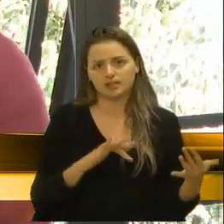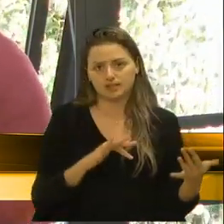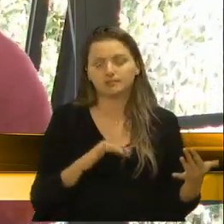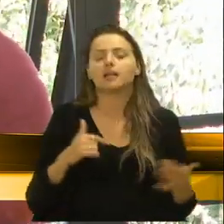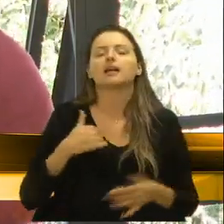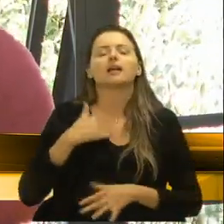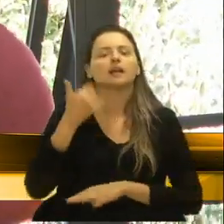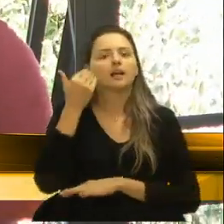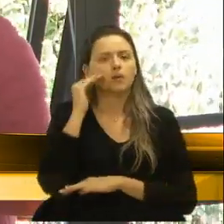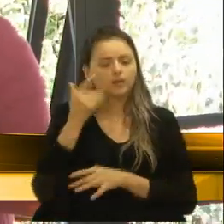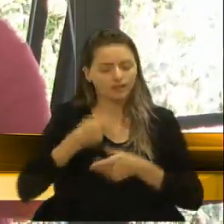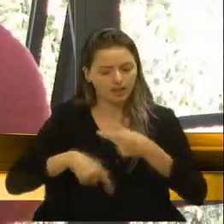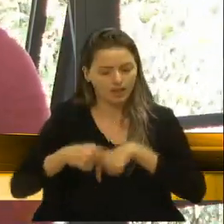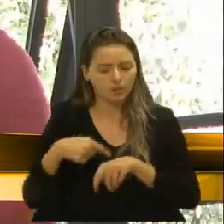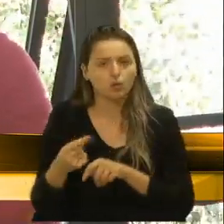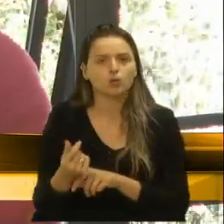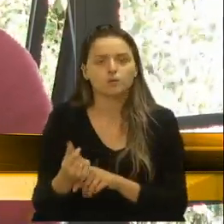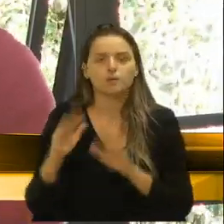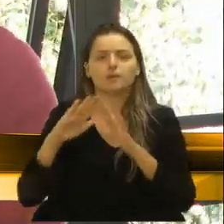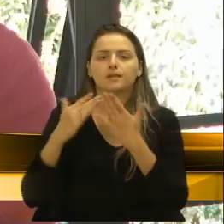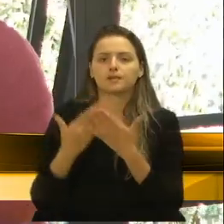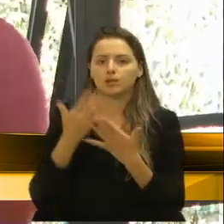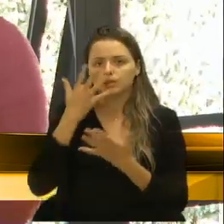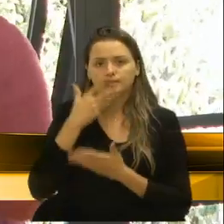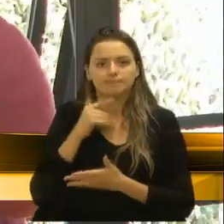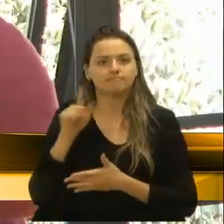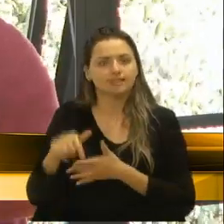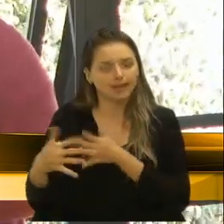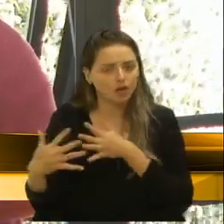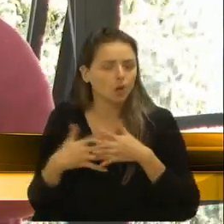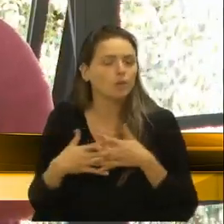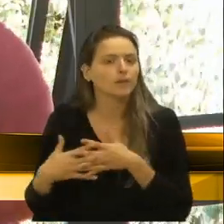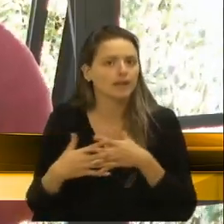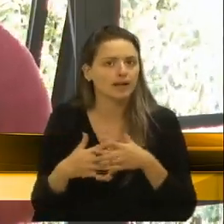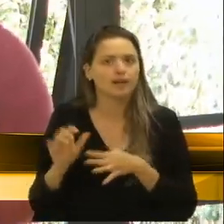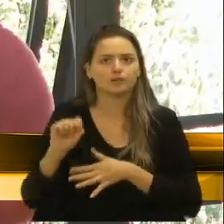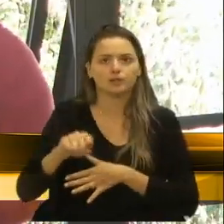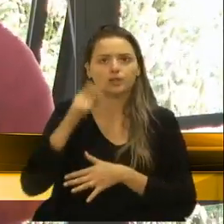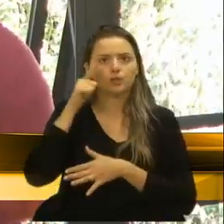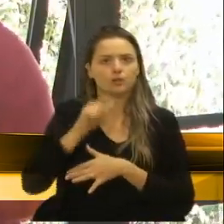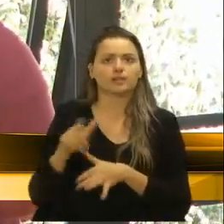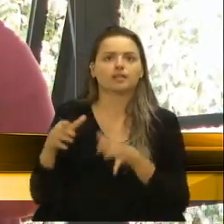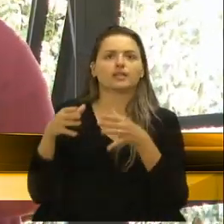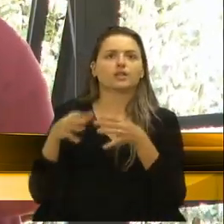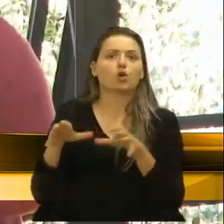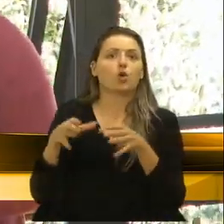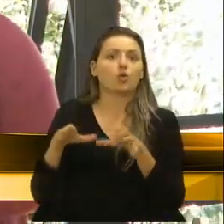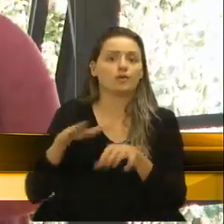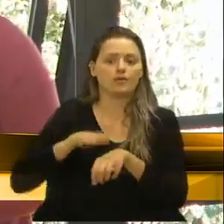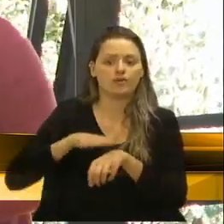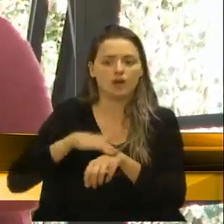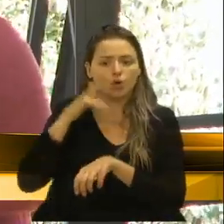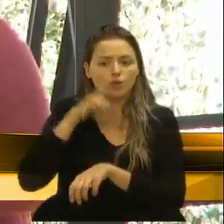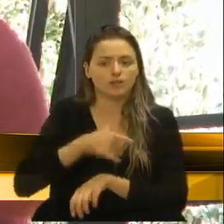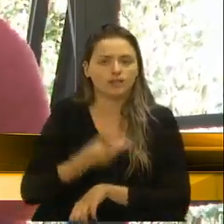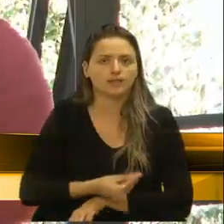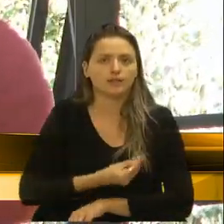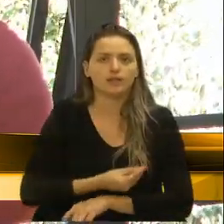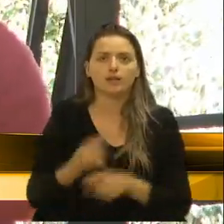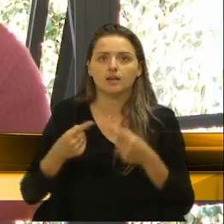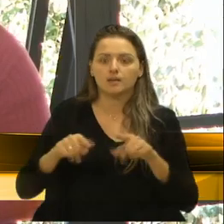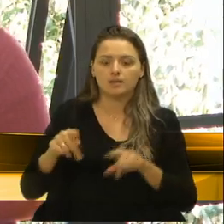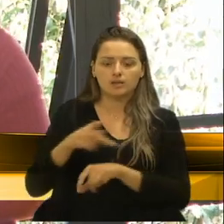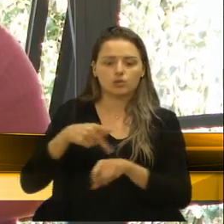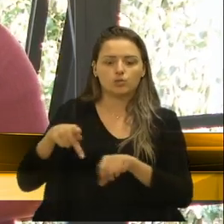Entendo a situação econômica, que para as escolas de educação infantil deve ser muito difícil sobreviver esse momento, mas nenhum país se